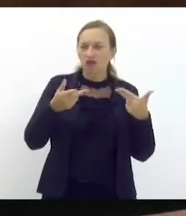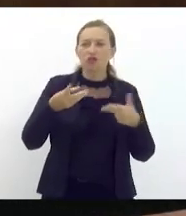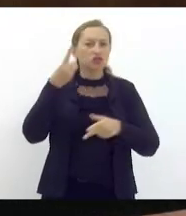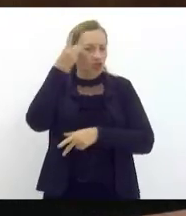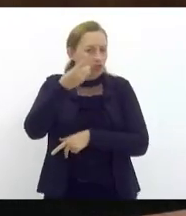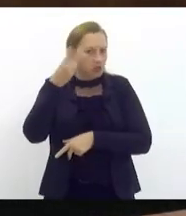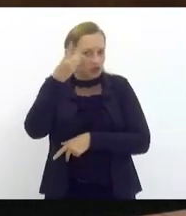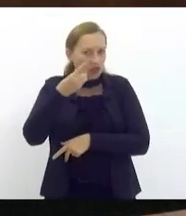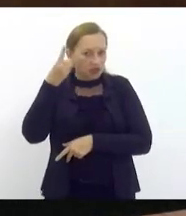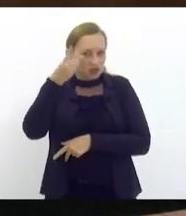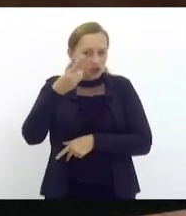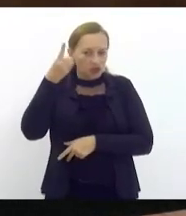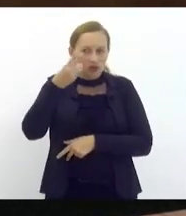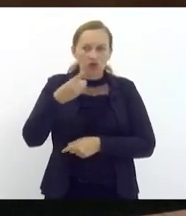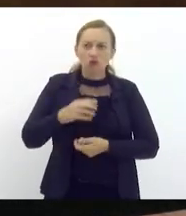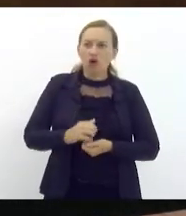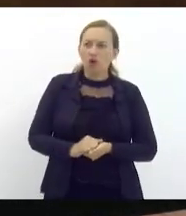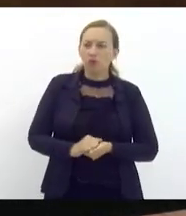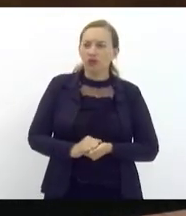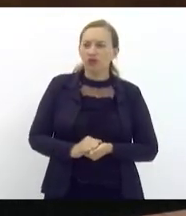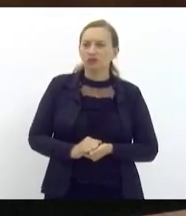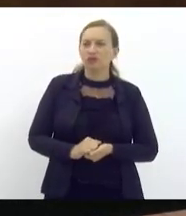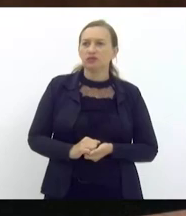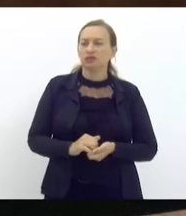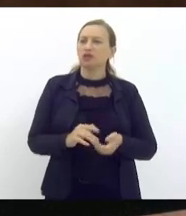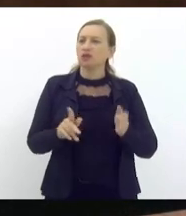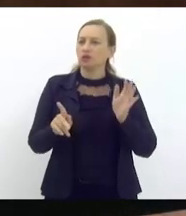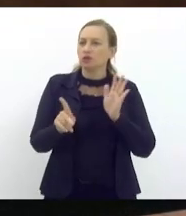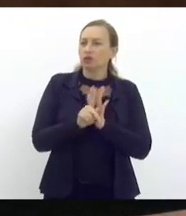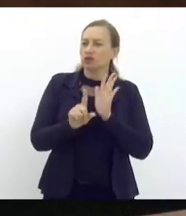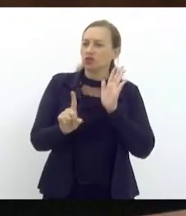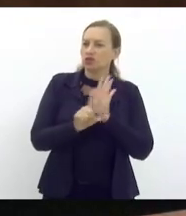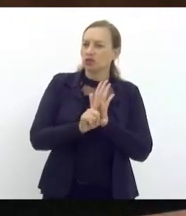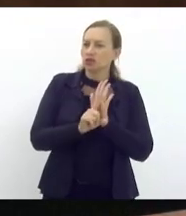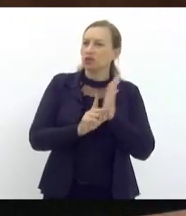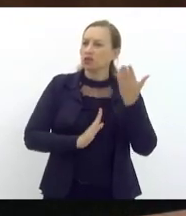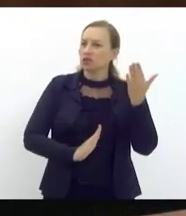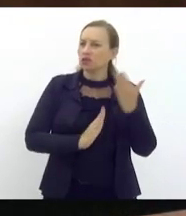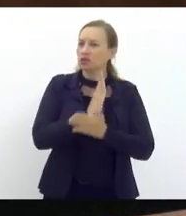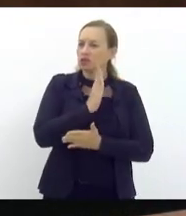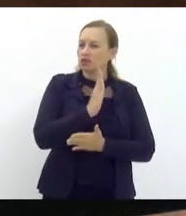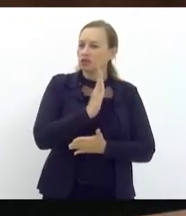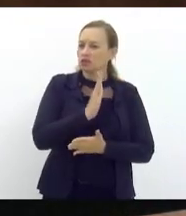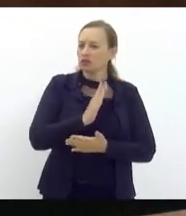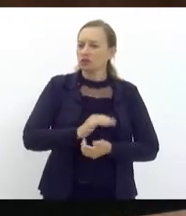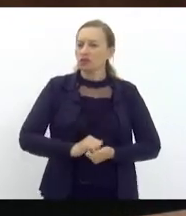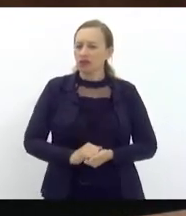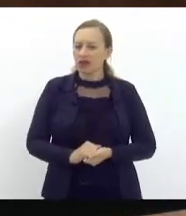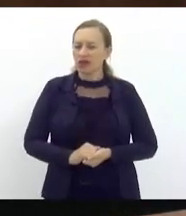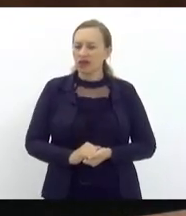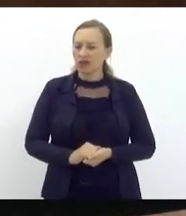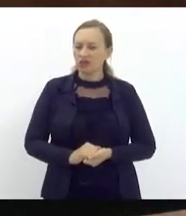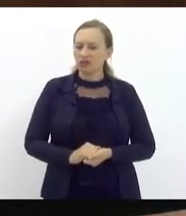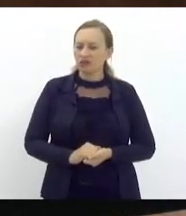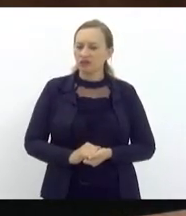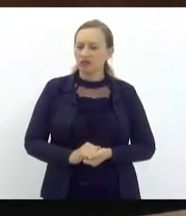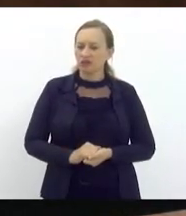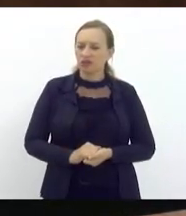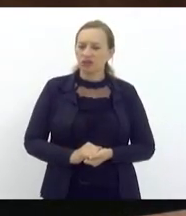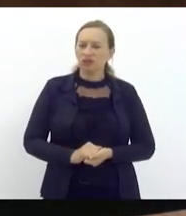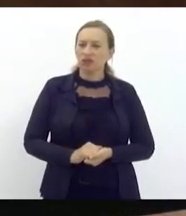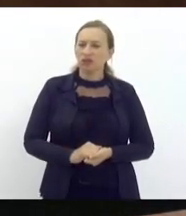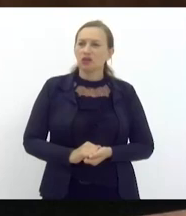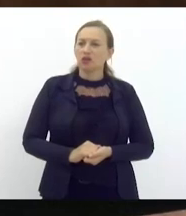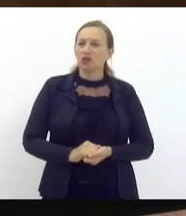enriqueceram o projeto de lei e aprovamos Só que infelizmente o governo do